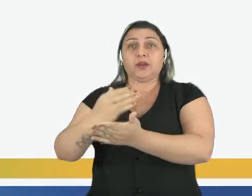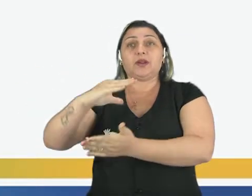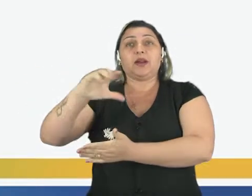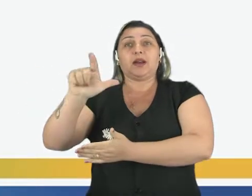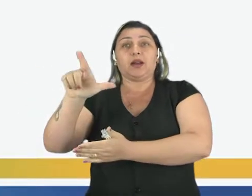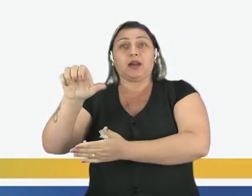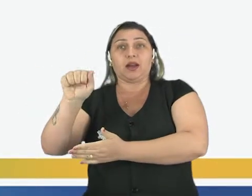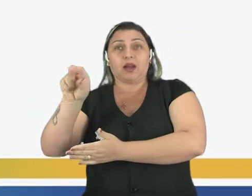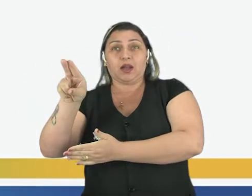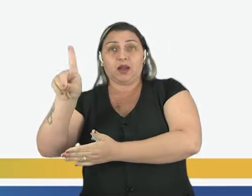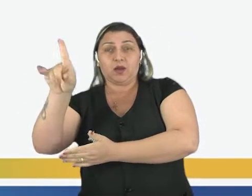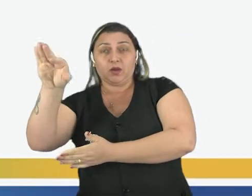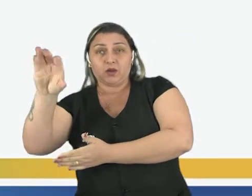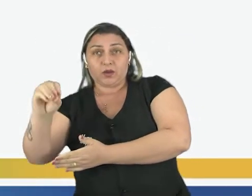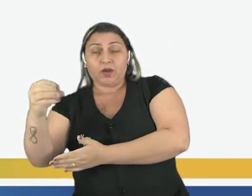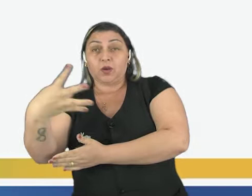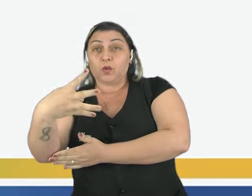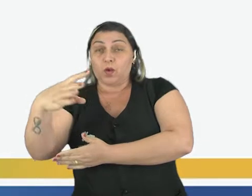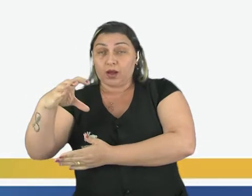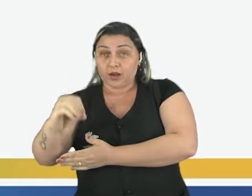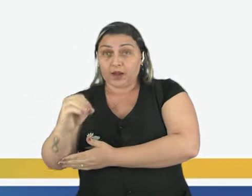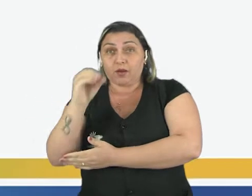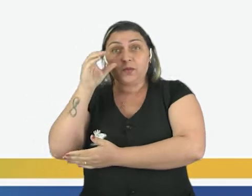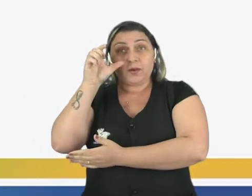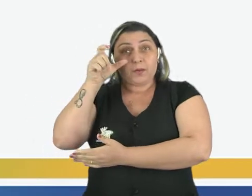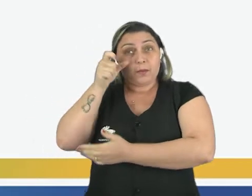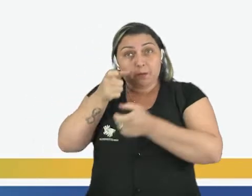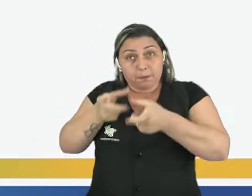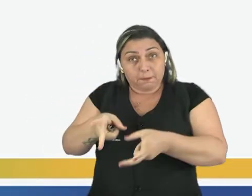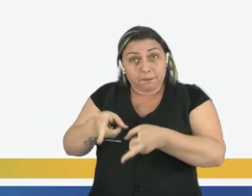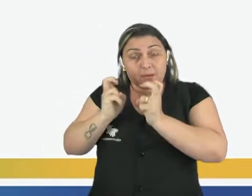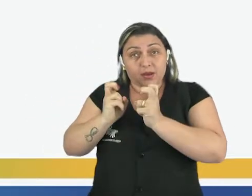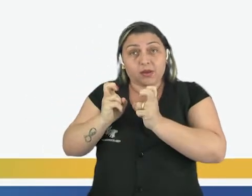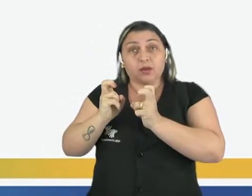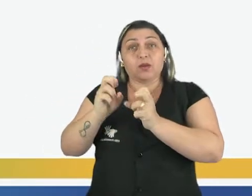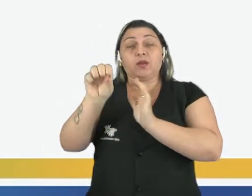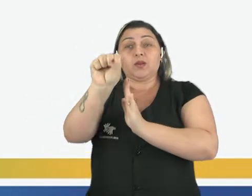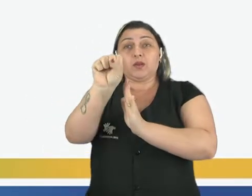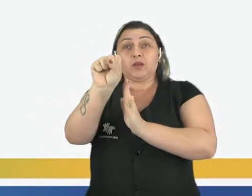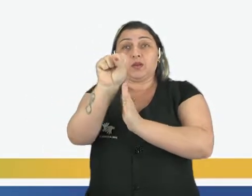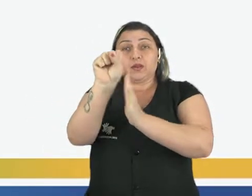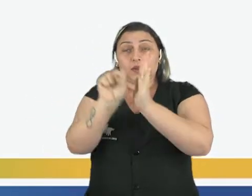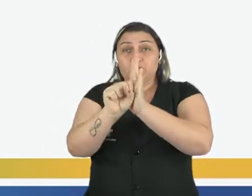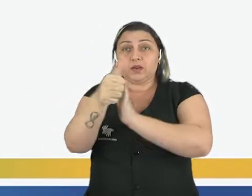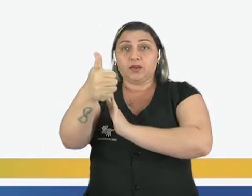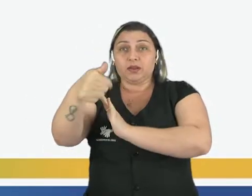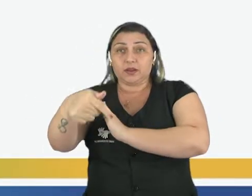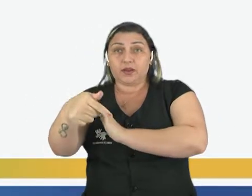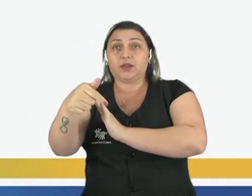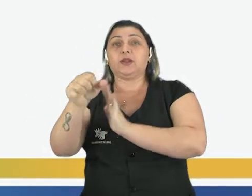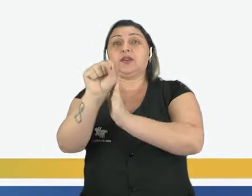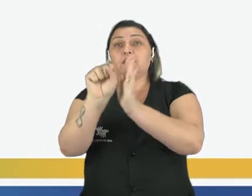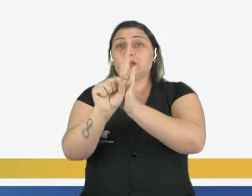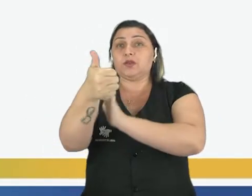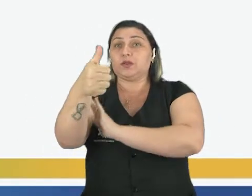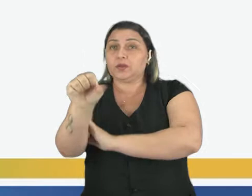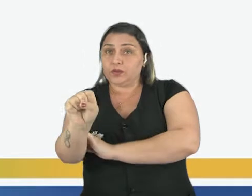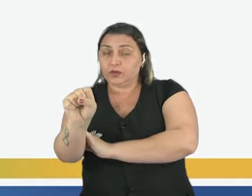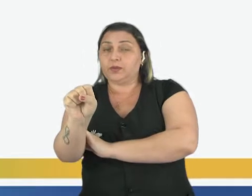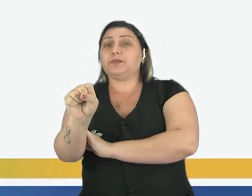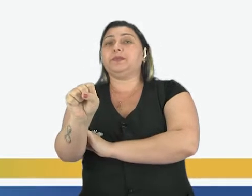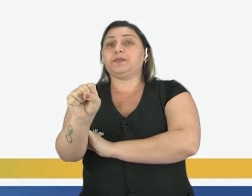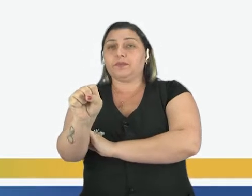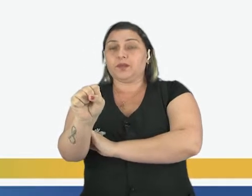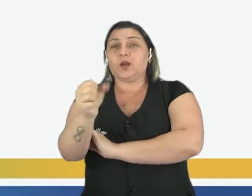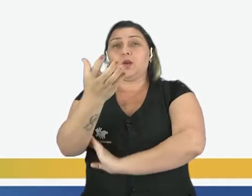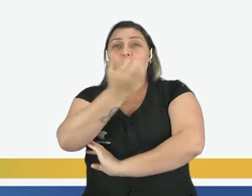Ptolomeu, e as outras 40 que foram observadas entre os séculos 17 e 18. Entre